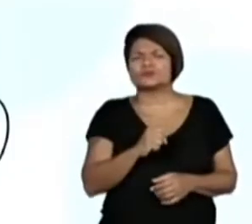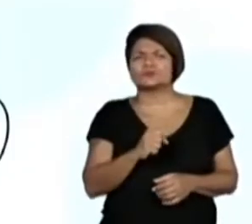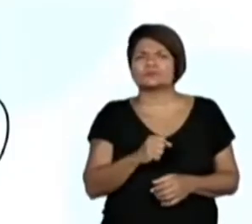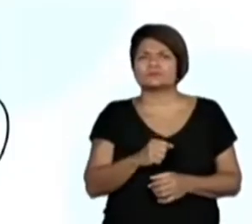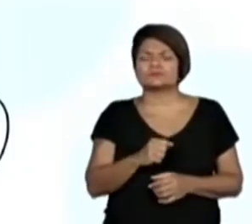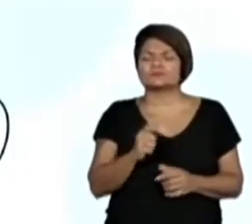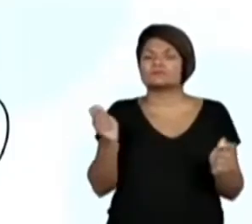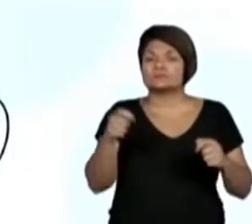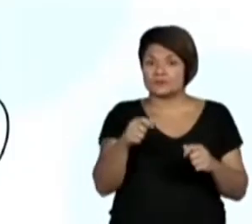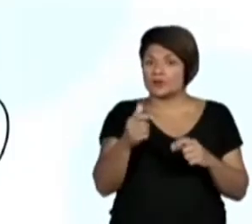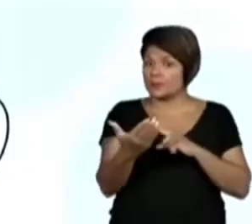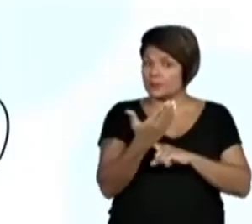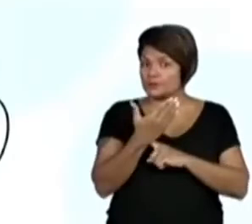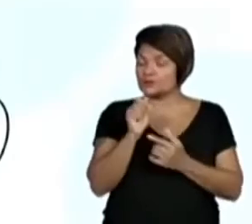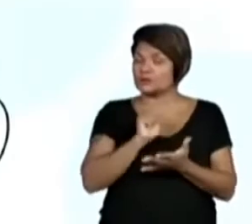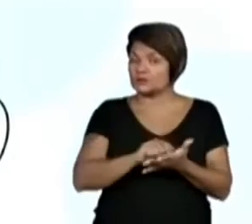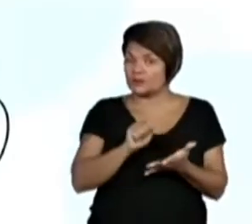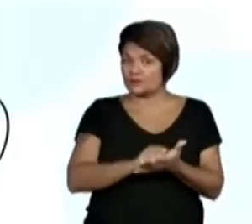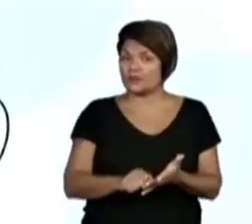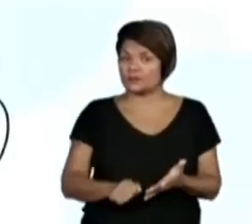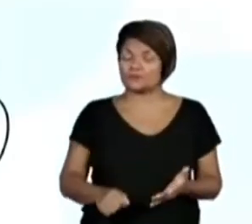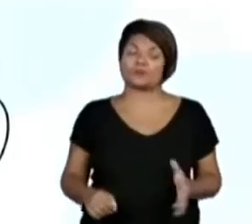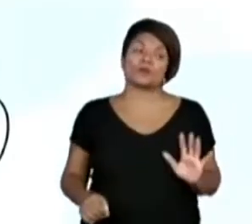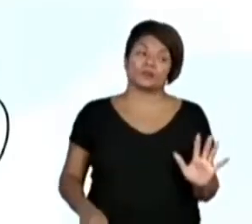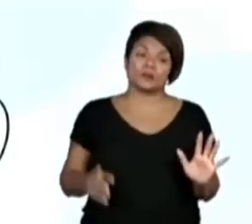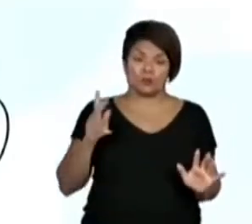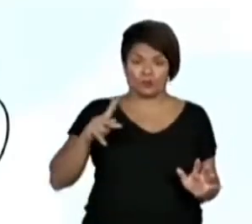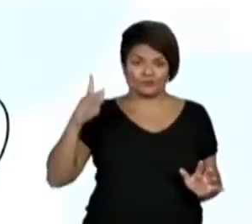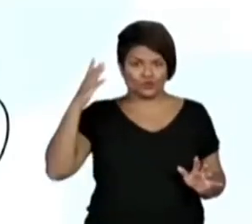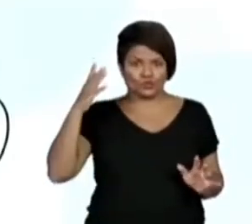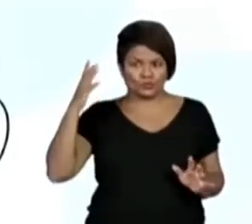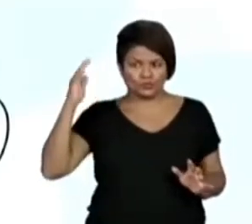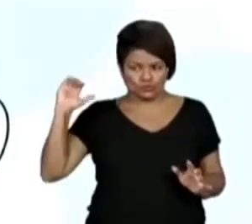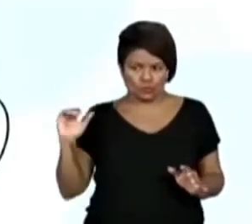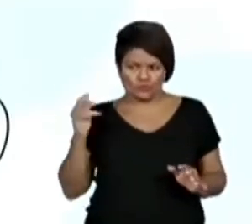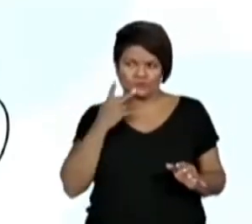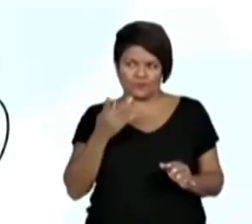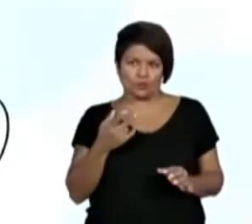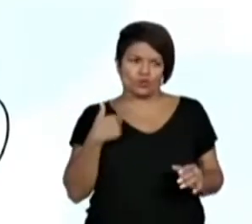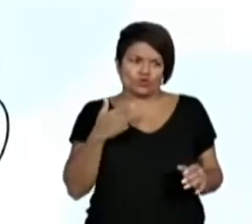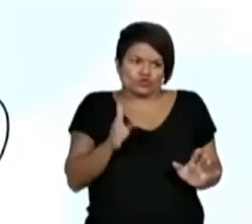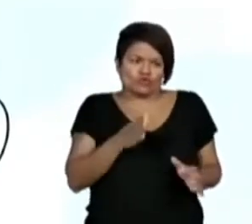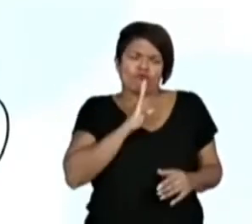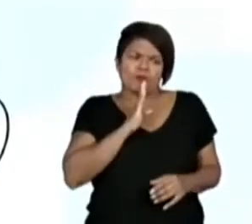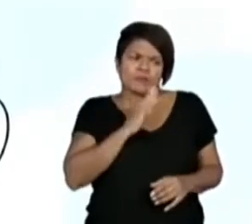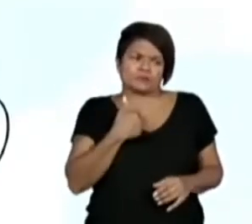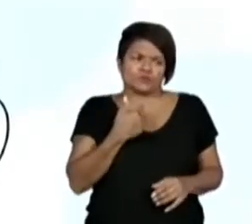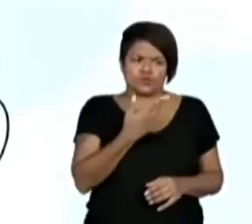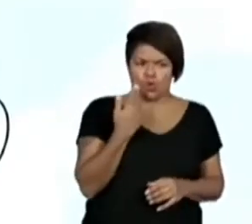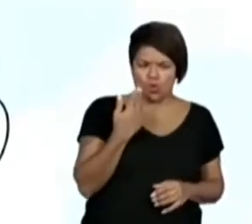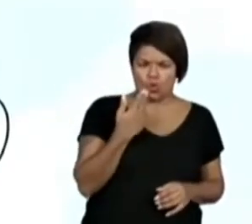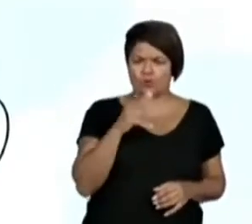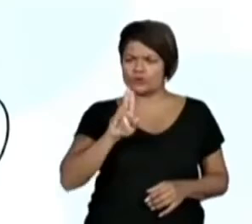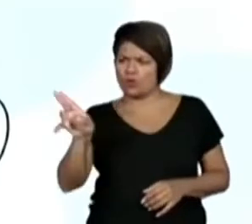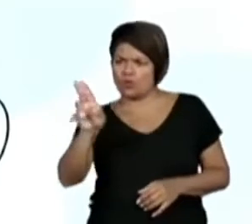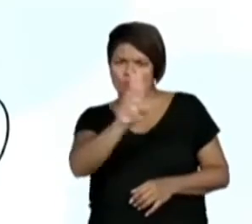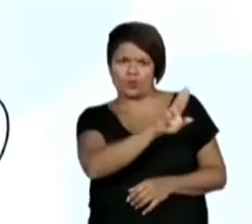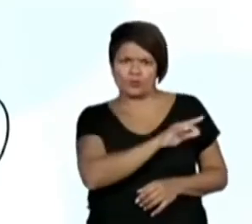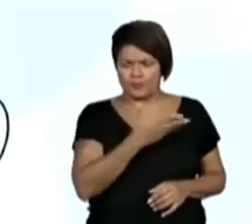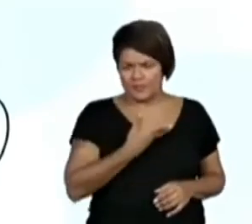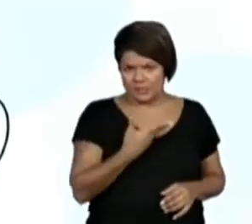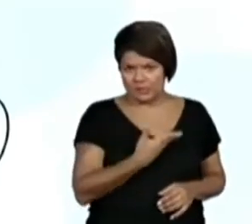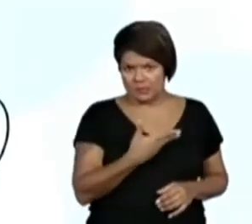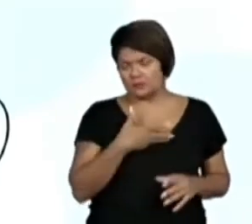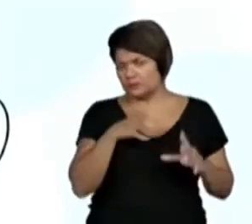só, geralmente nós nos baseamos nas palavras que nós já conhecemos. O nosso nome, o nome dos colegas, dos